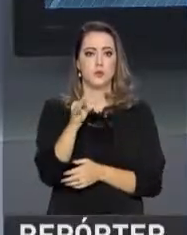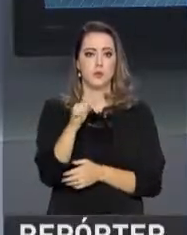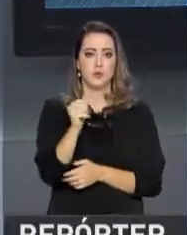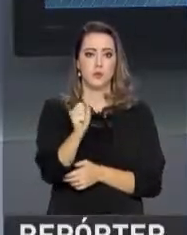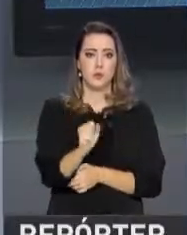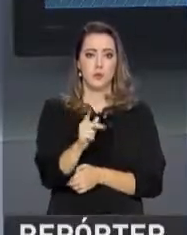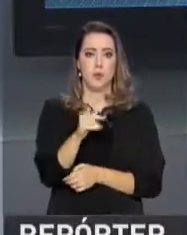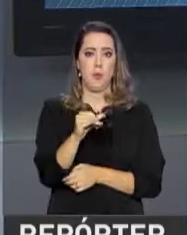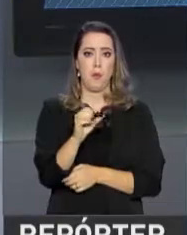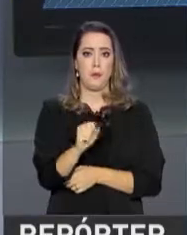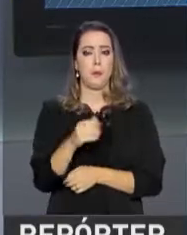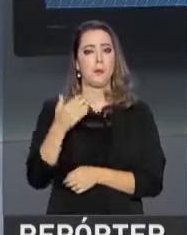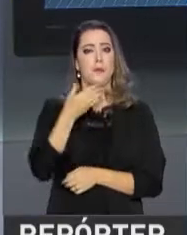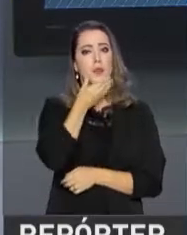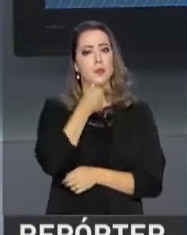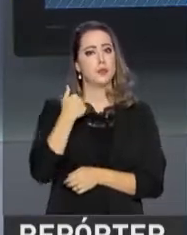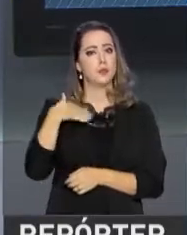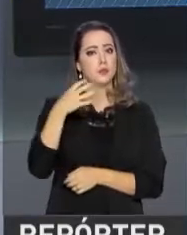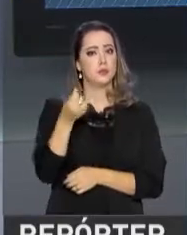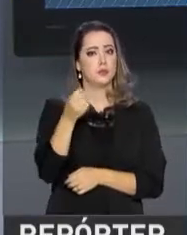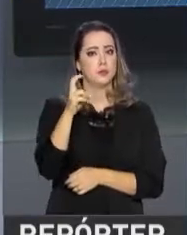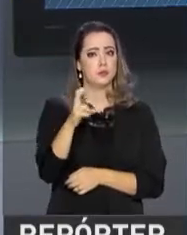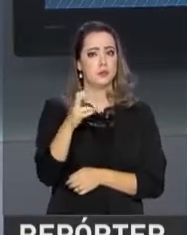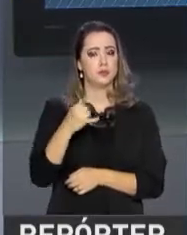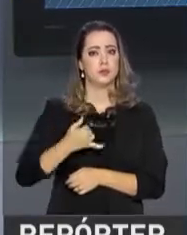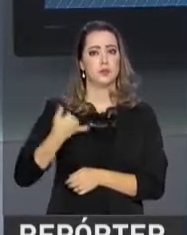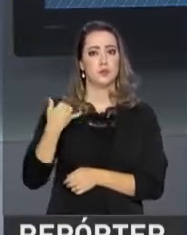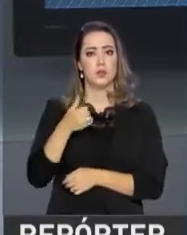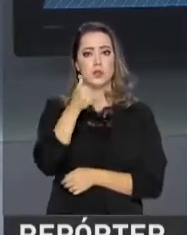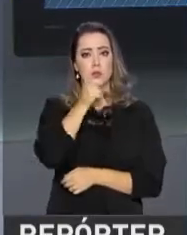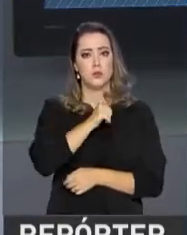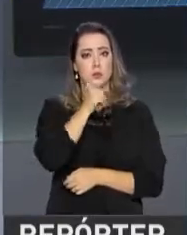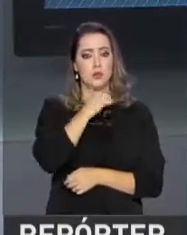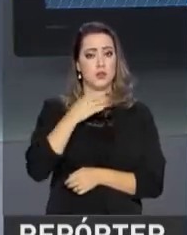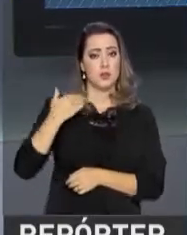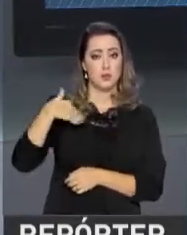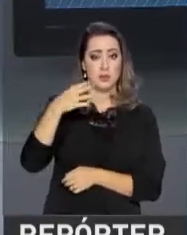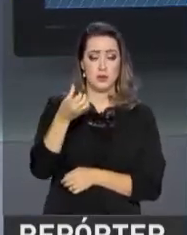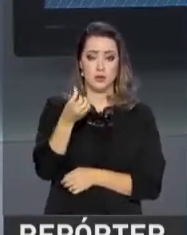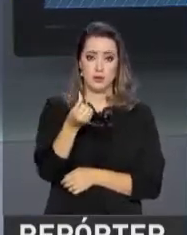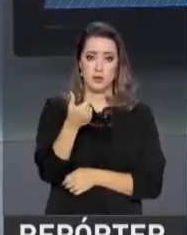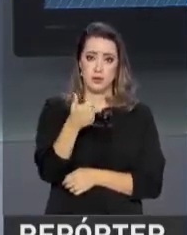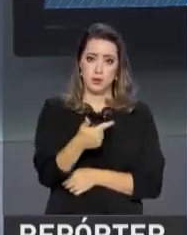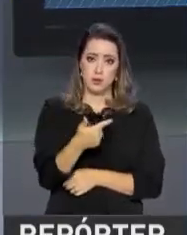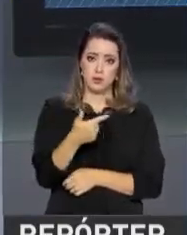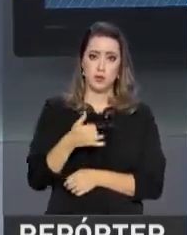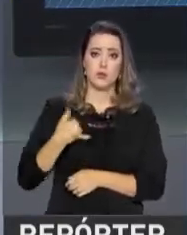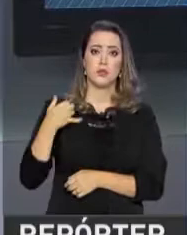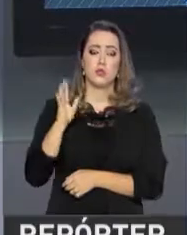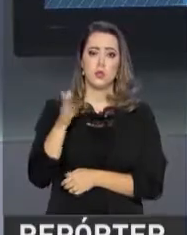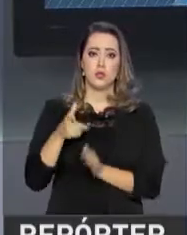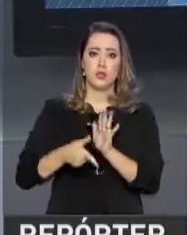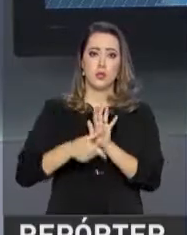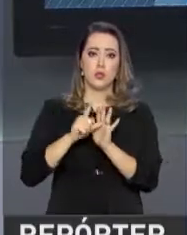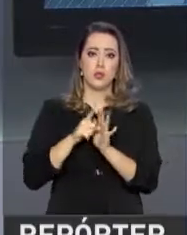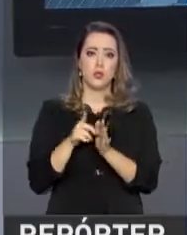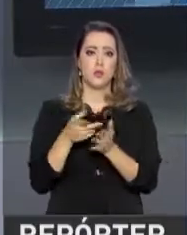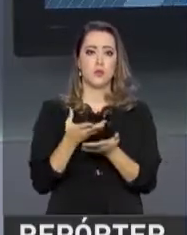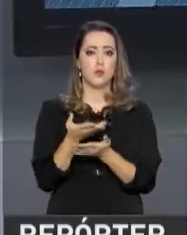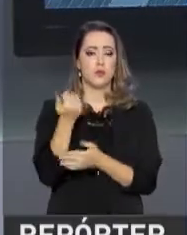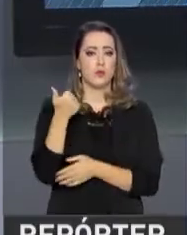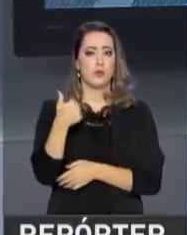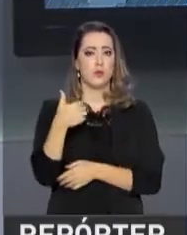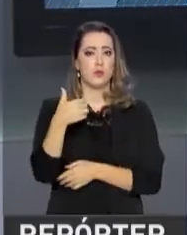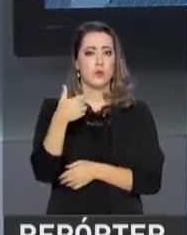pasep para homens com mais de 65 anos e mulheres com mais de 62 anos que já tinham sido contemplados pela medida